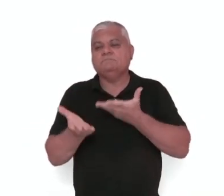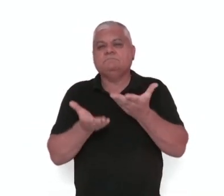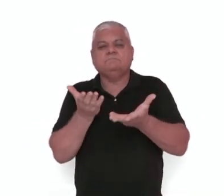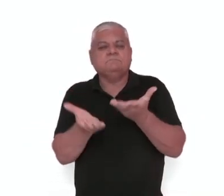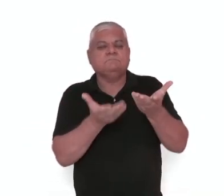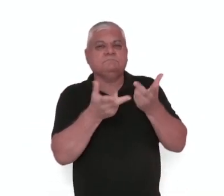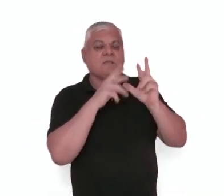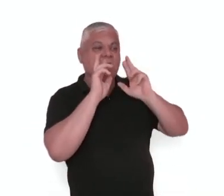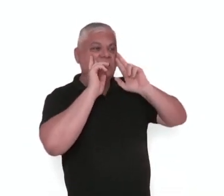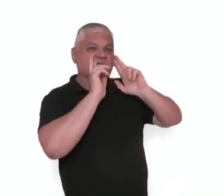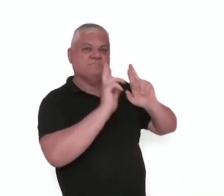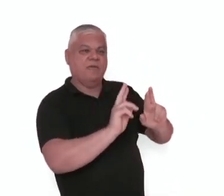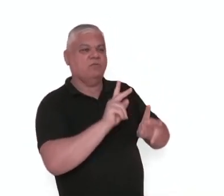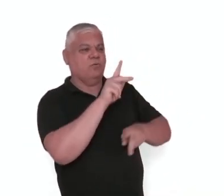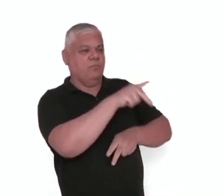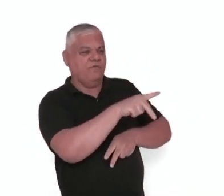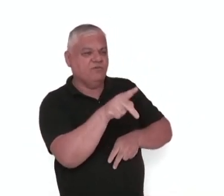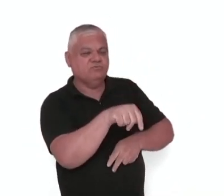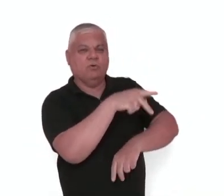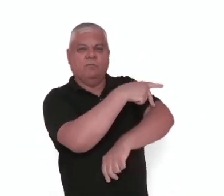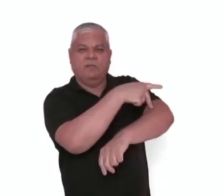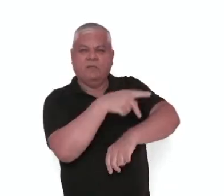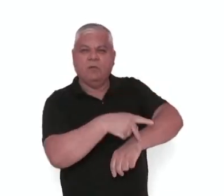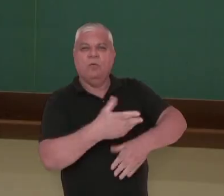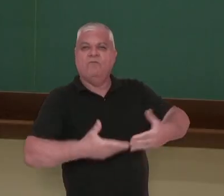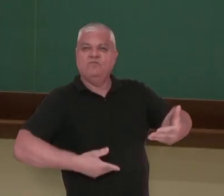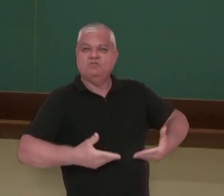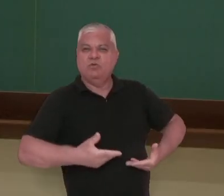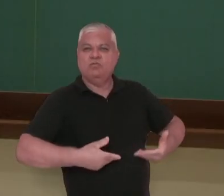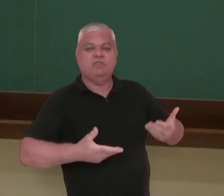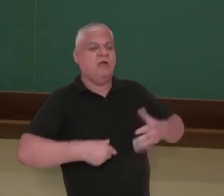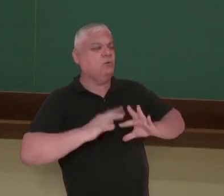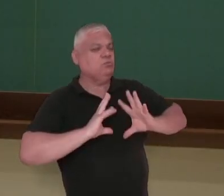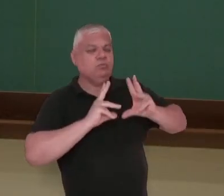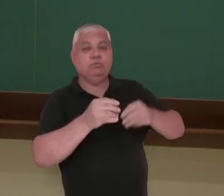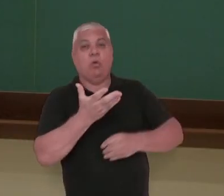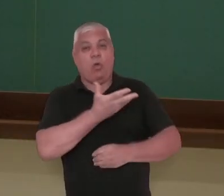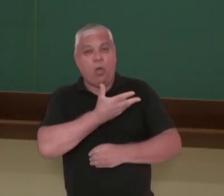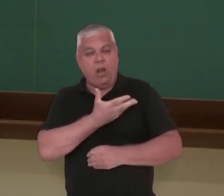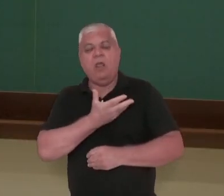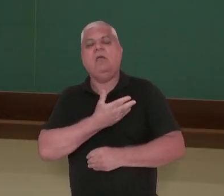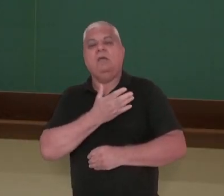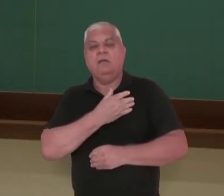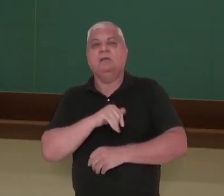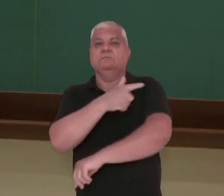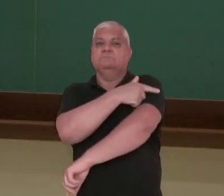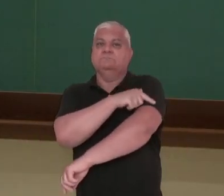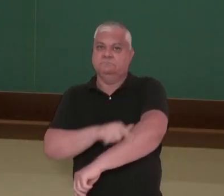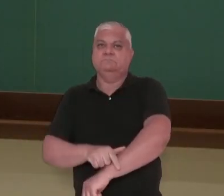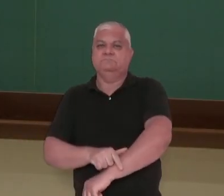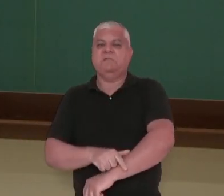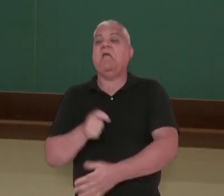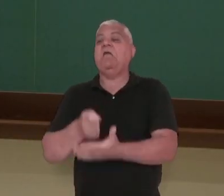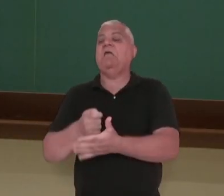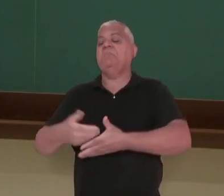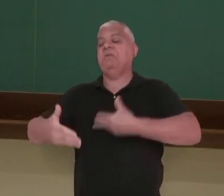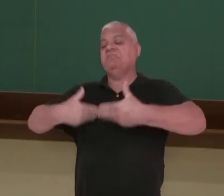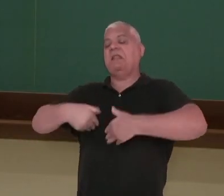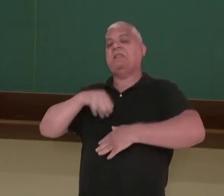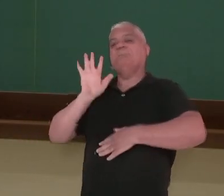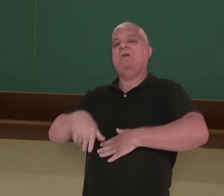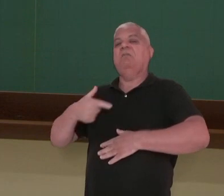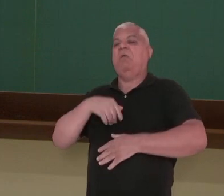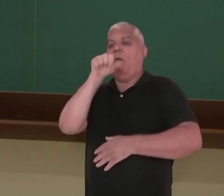forma respeitosa e igualitária todos os professores, funcionários e colegas da escola. Não adianta você exigir você ser tratado de